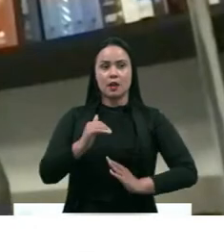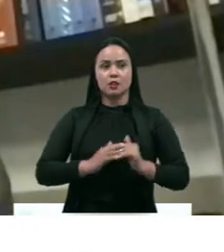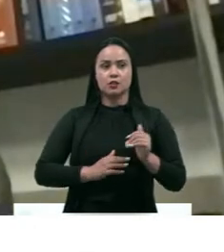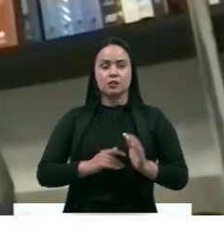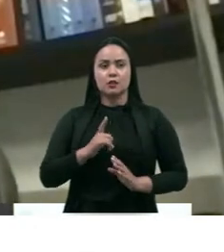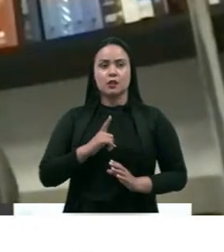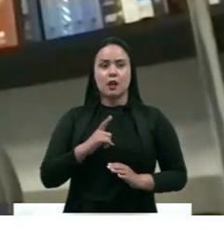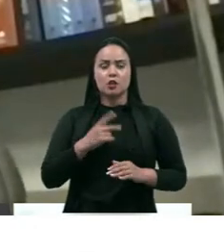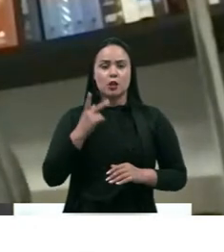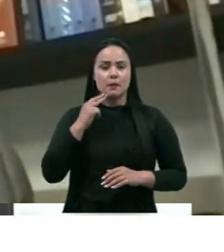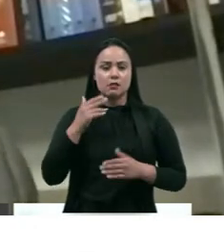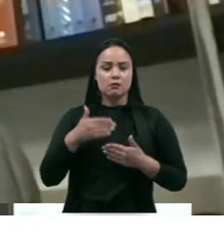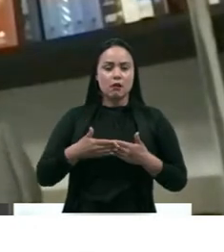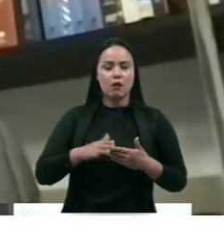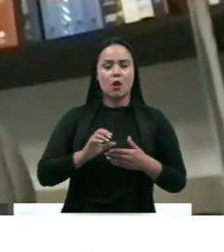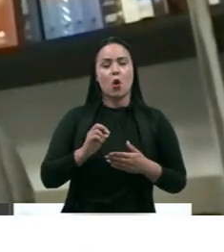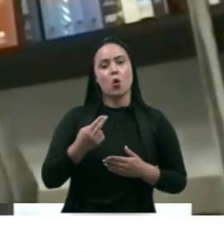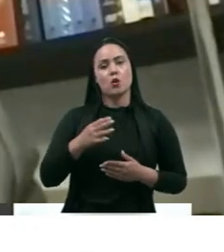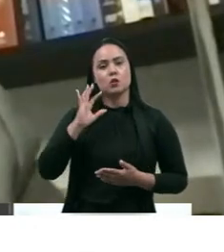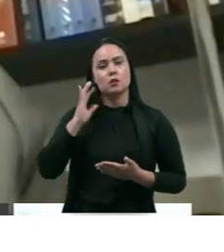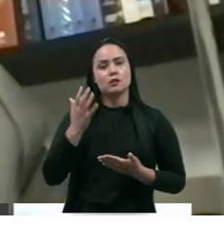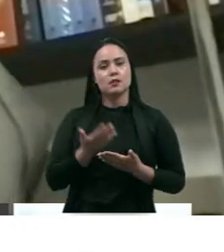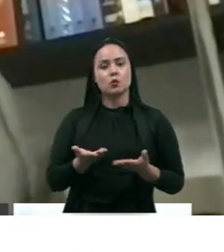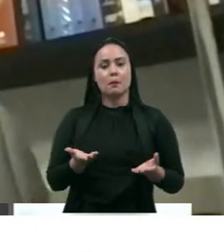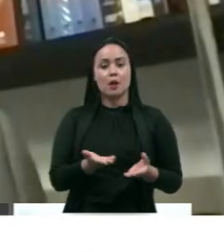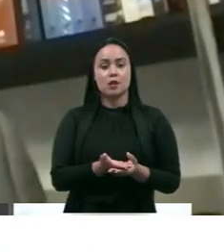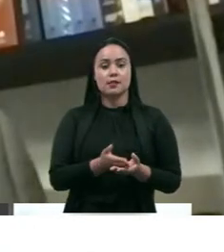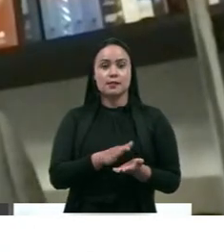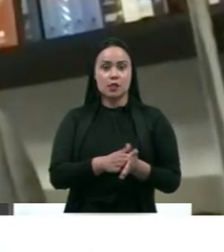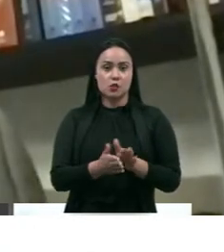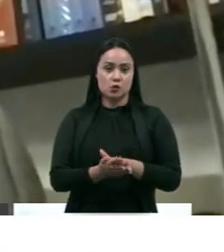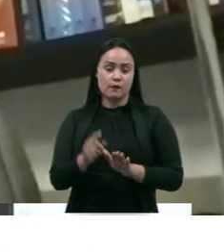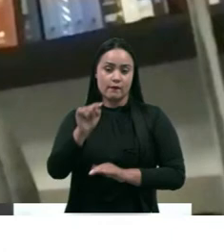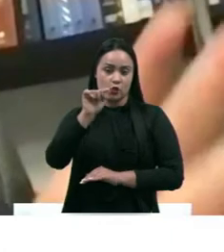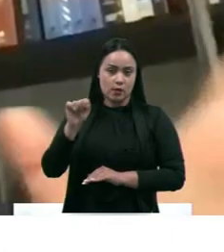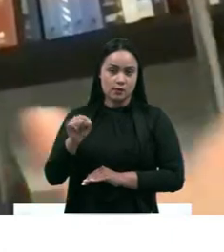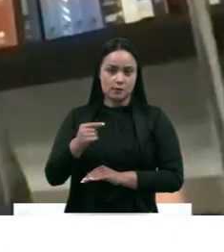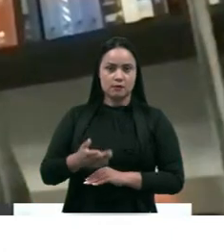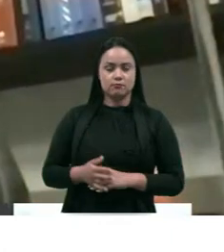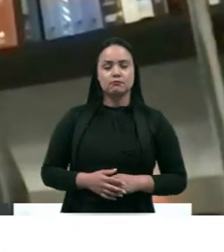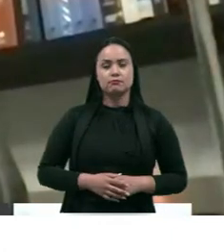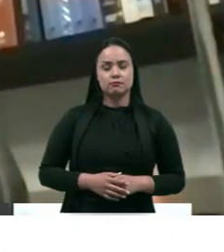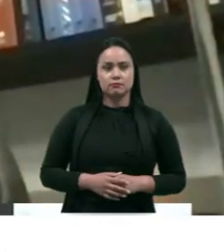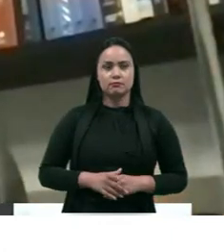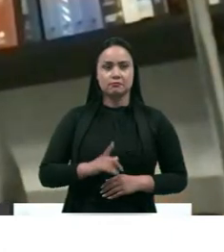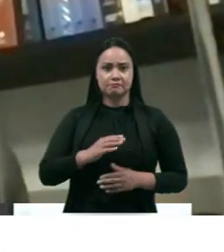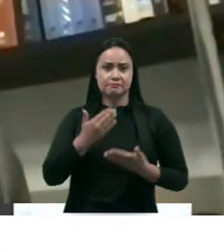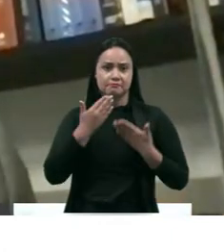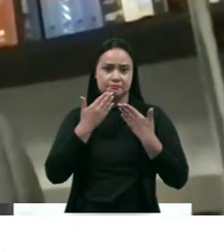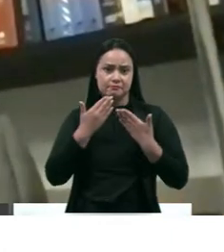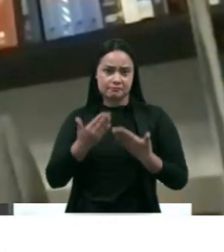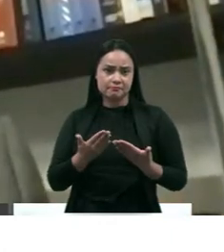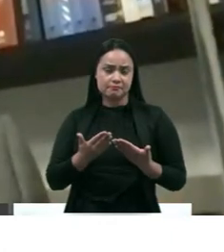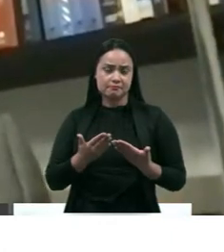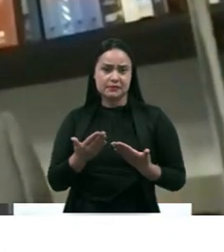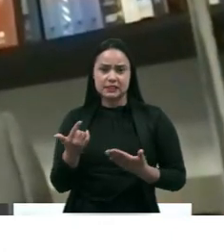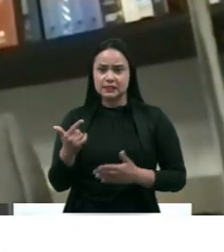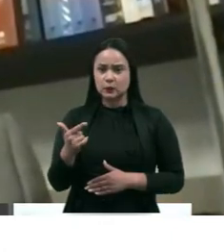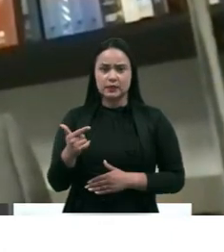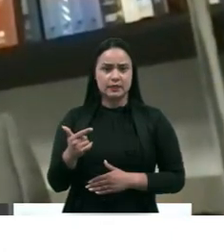normalização do andamento ou a solução do processo, fecho aspa. Daí a súplica para que não